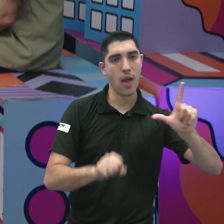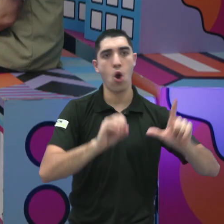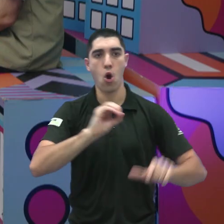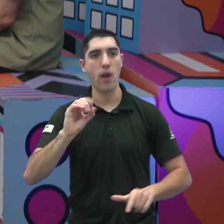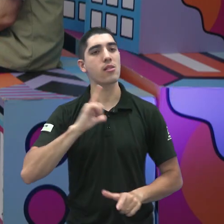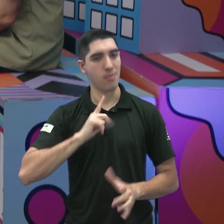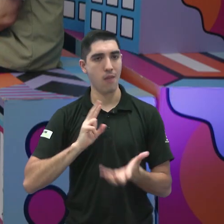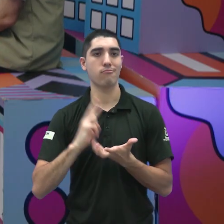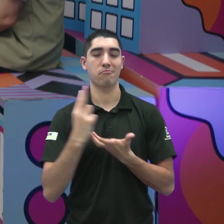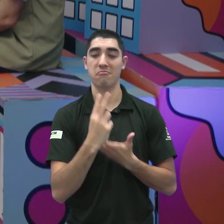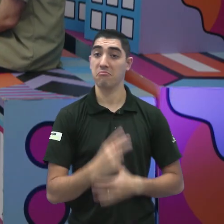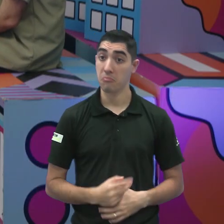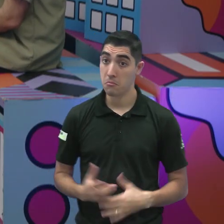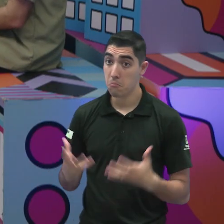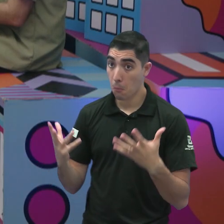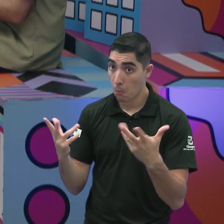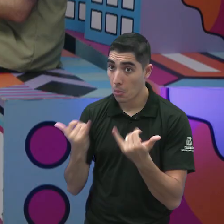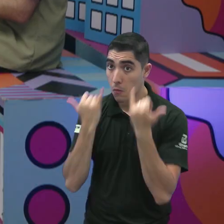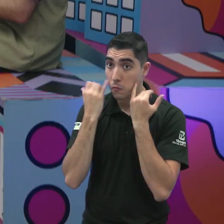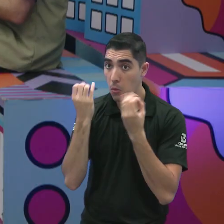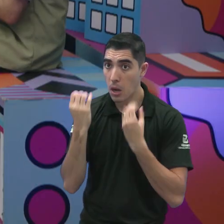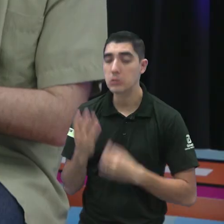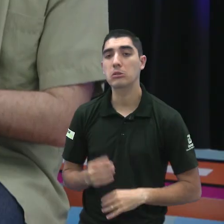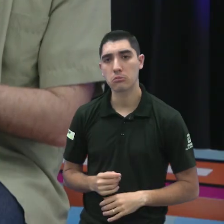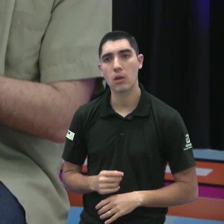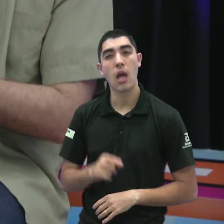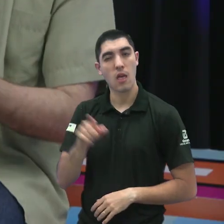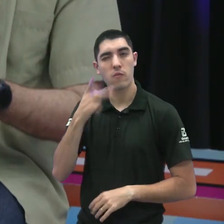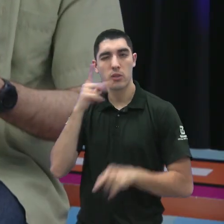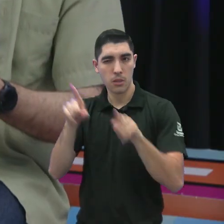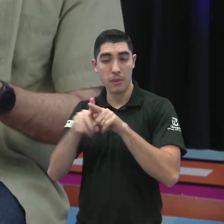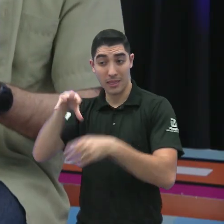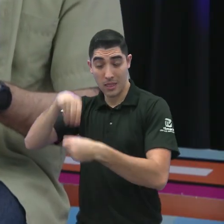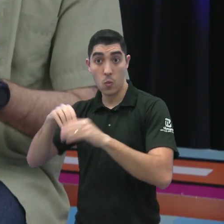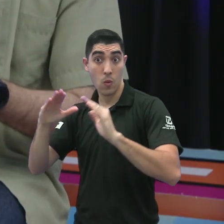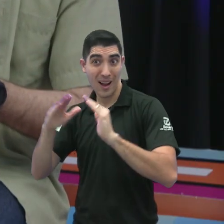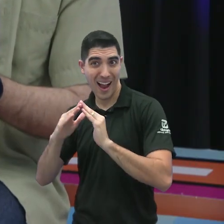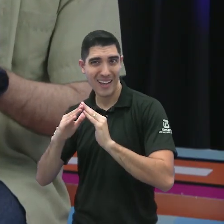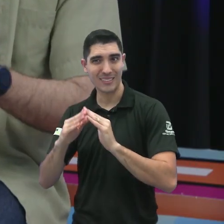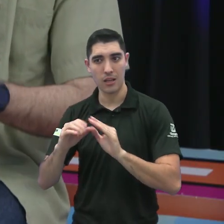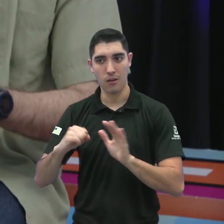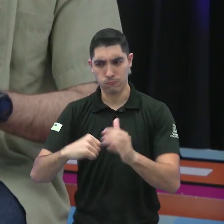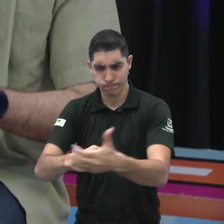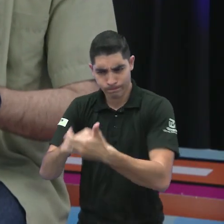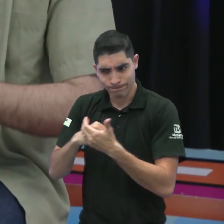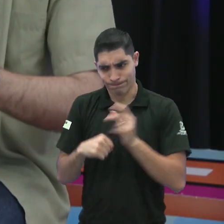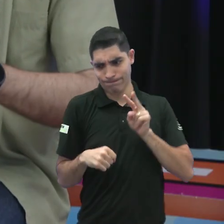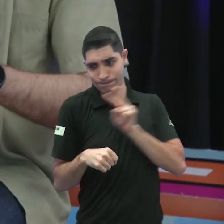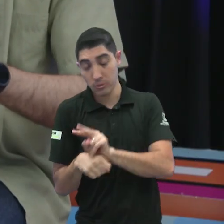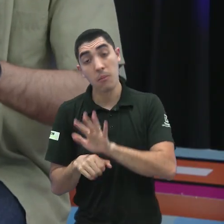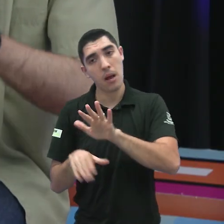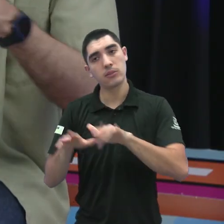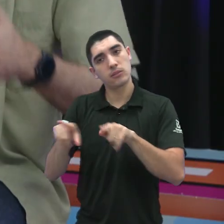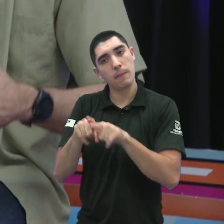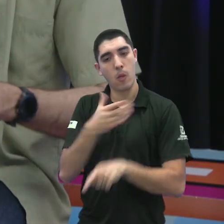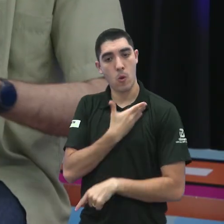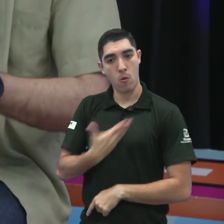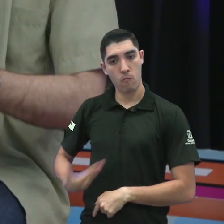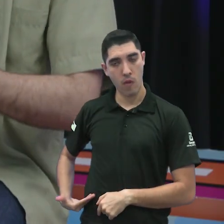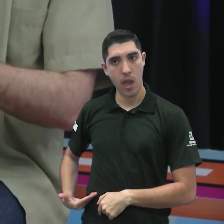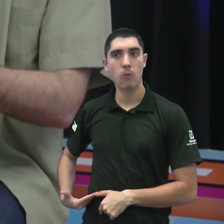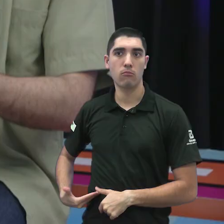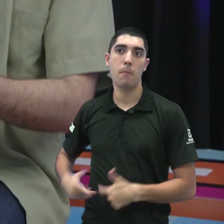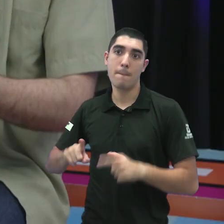Ótimas informações, né, Bruno? É muito bacana ter essa questão da sua proteção em casa, mas às vezes o Estado precisa, né, e no caso o